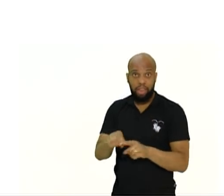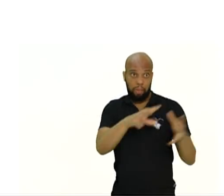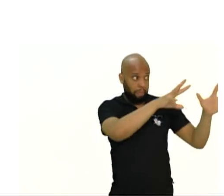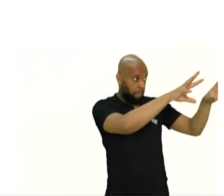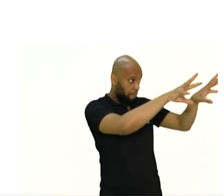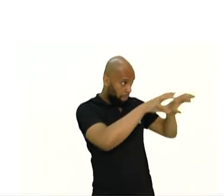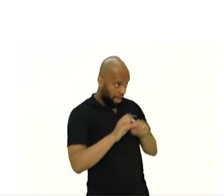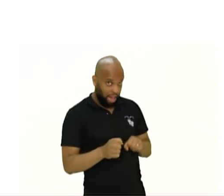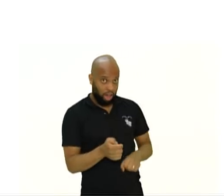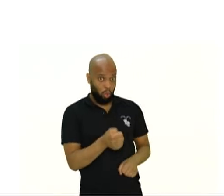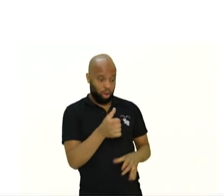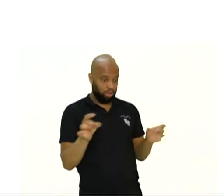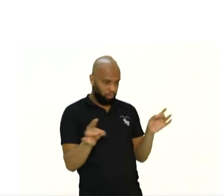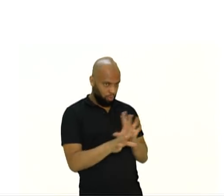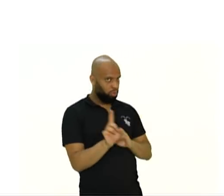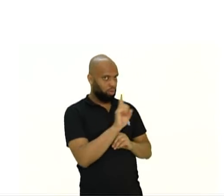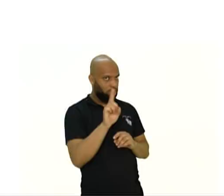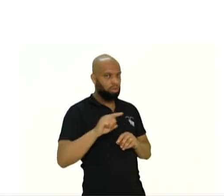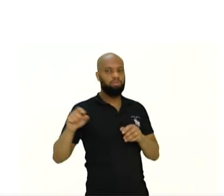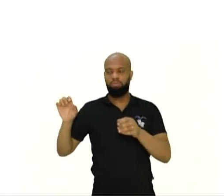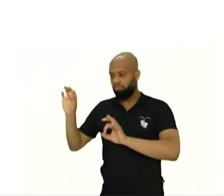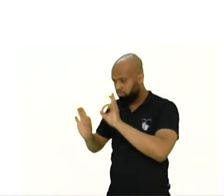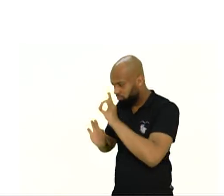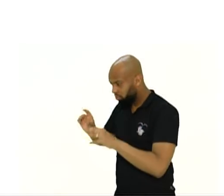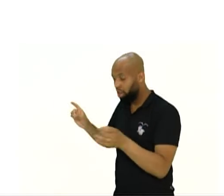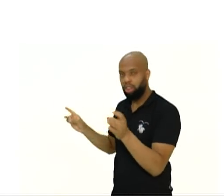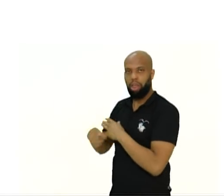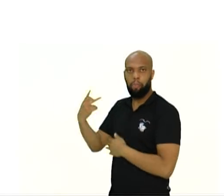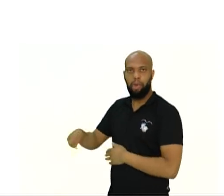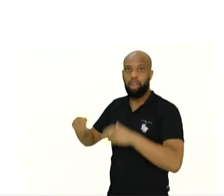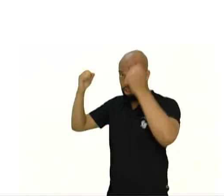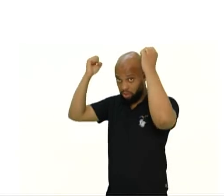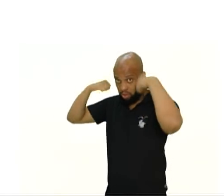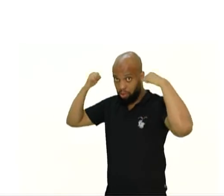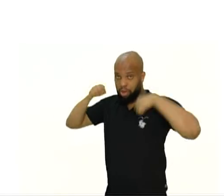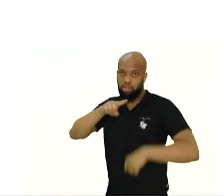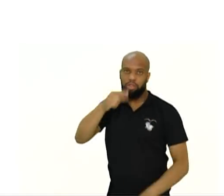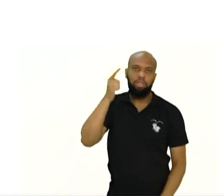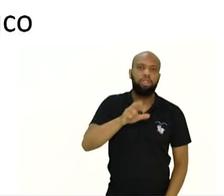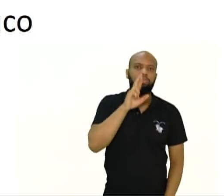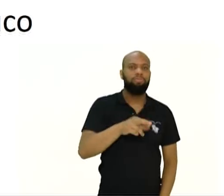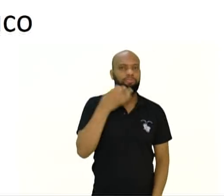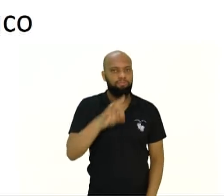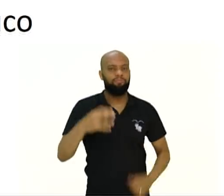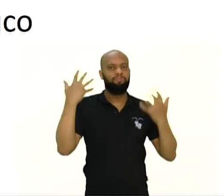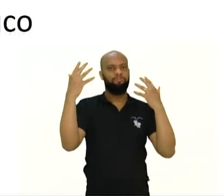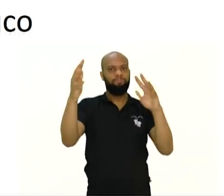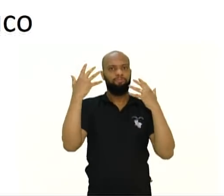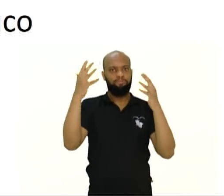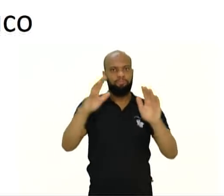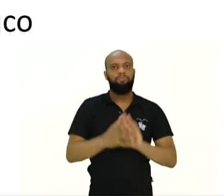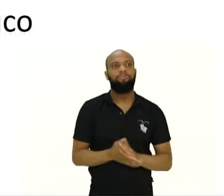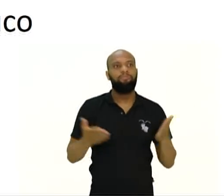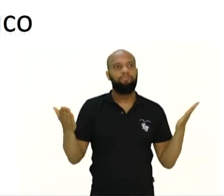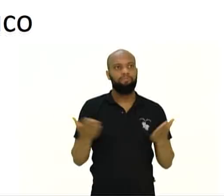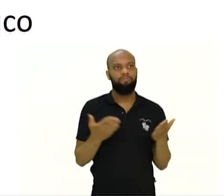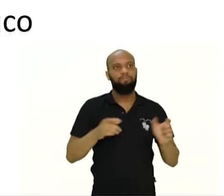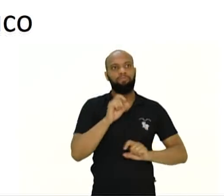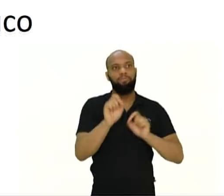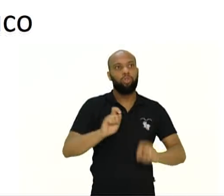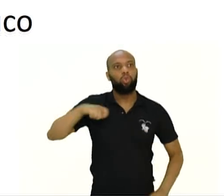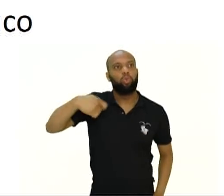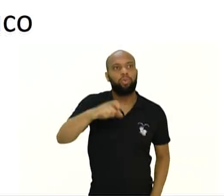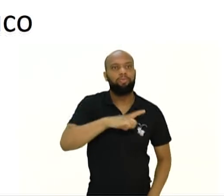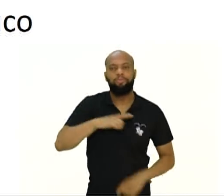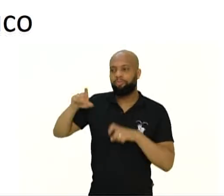para exportação, instaladas em territórios mexicanos. Para você que acertou, parabéns! E agora nós vamos falar um